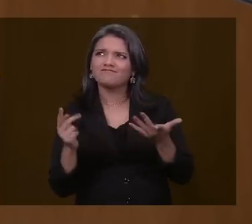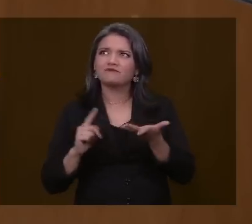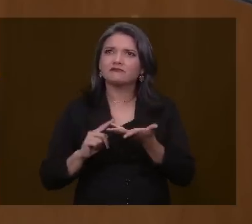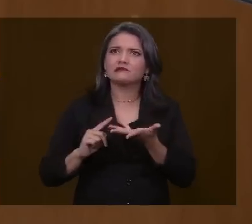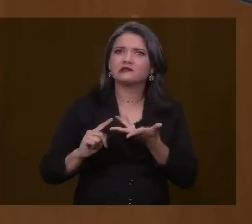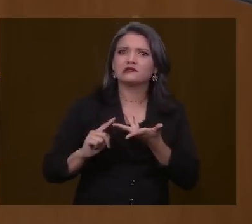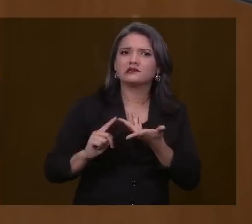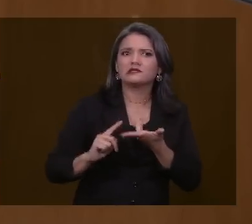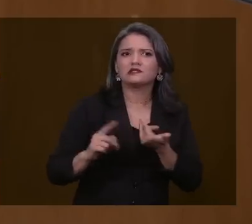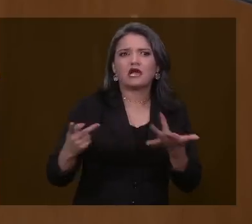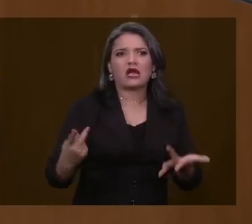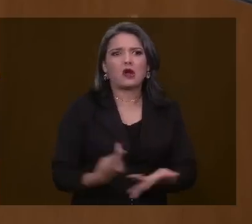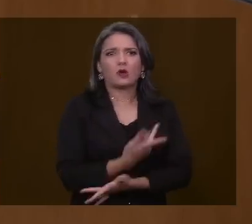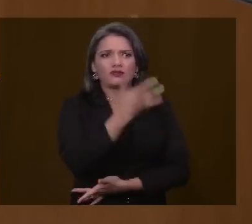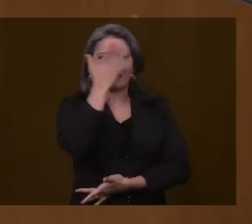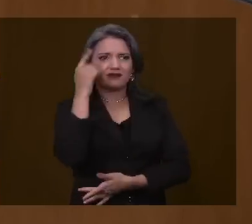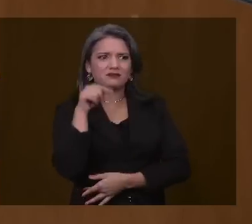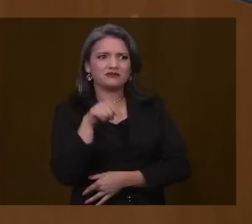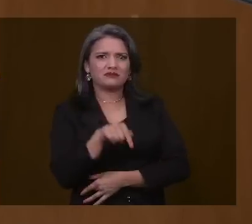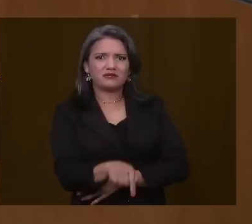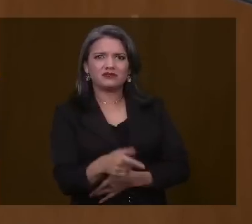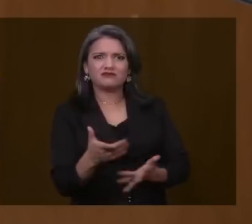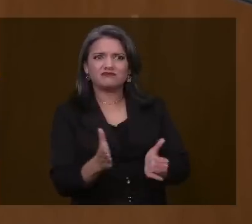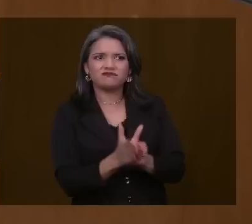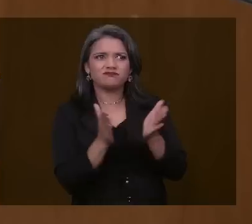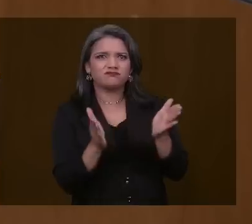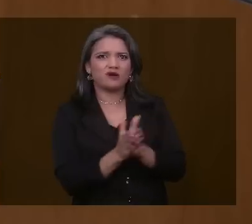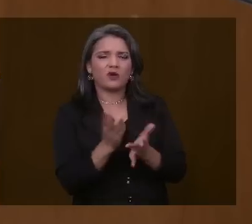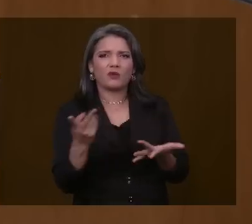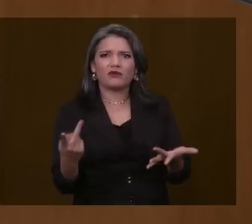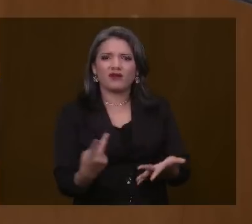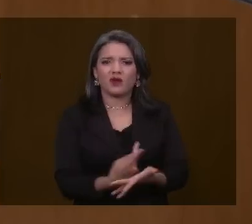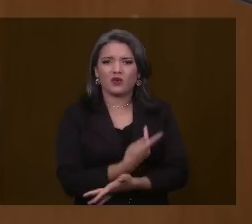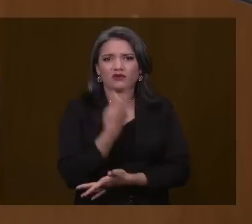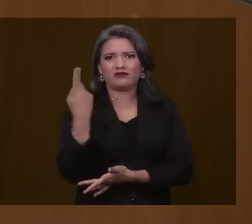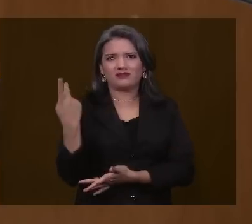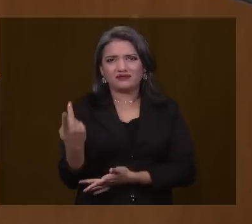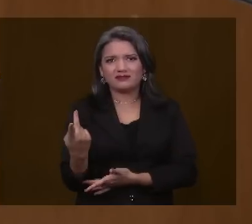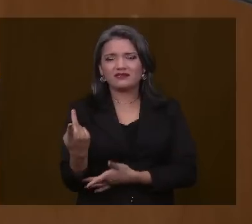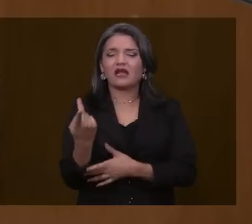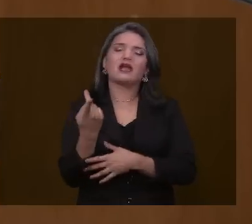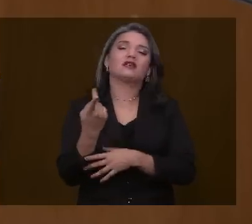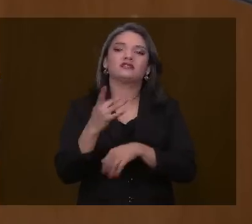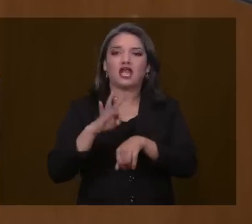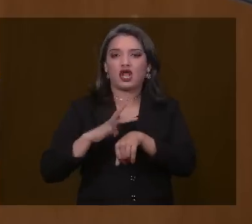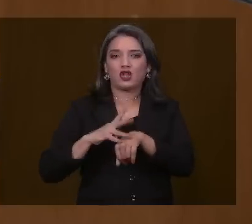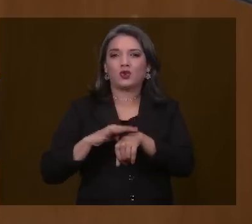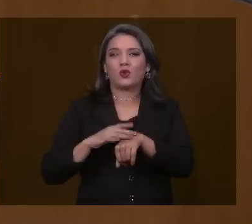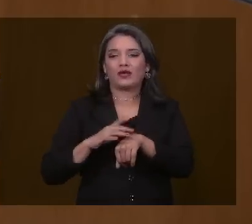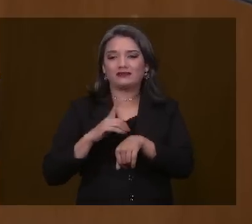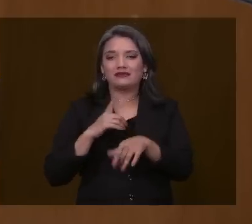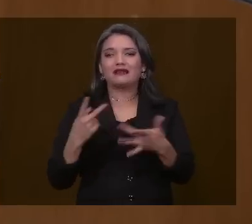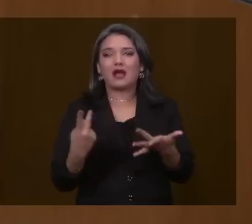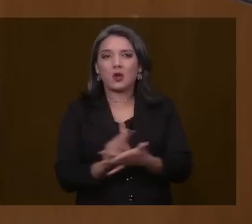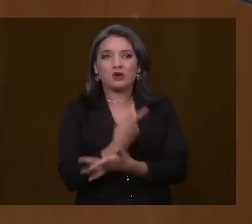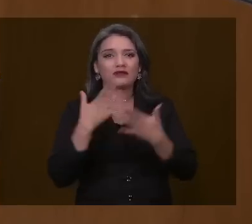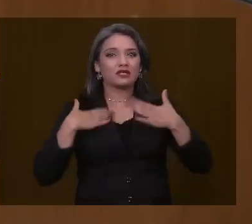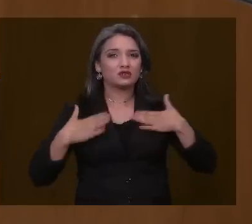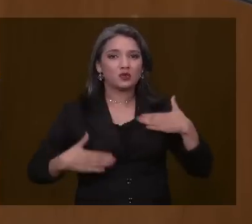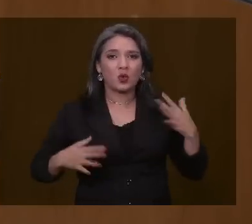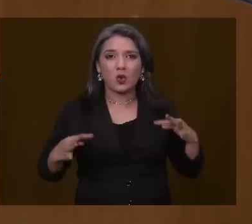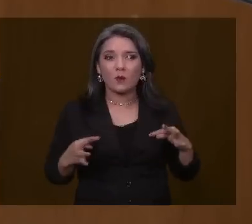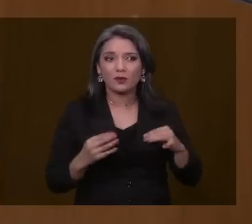pobre enfermo, fica tomado todo o corpo e tolhido de pés e mãos.